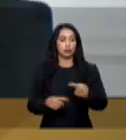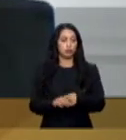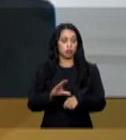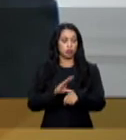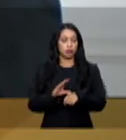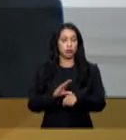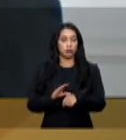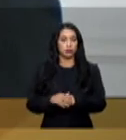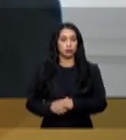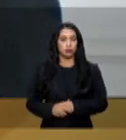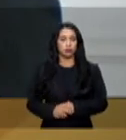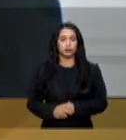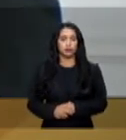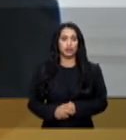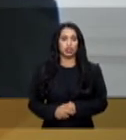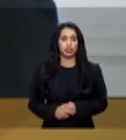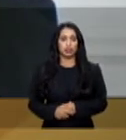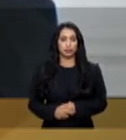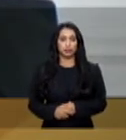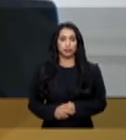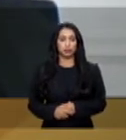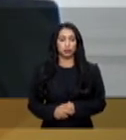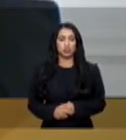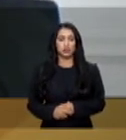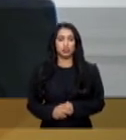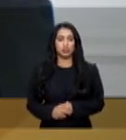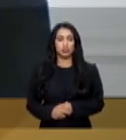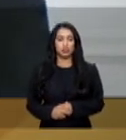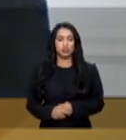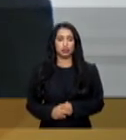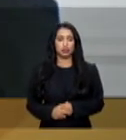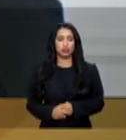da lei. Não tenho dúvidas também,